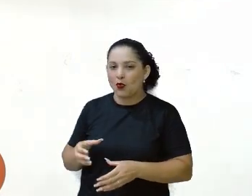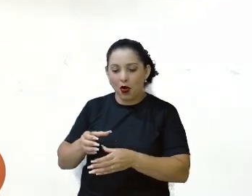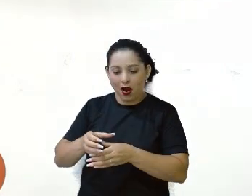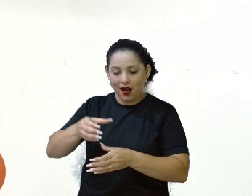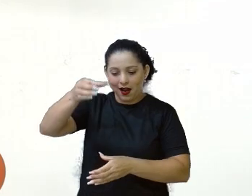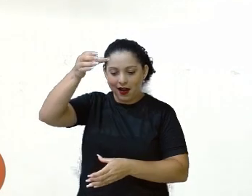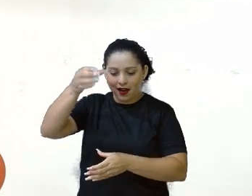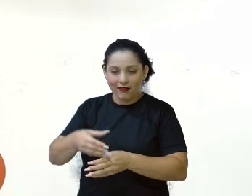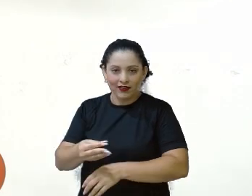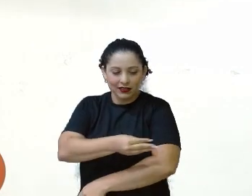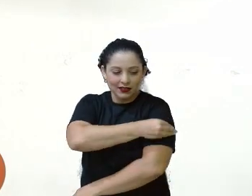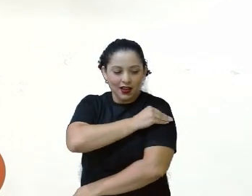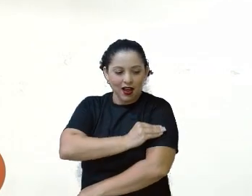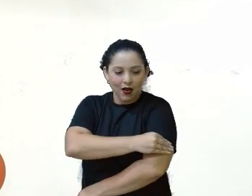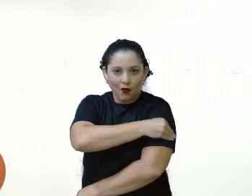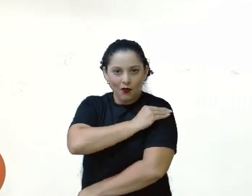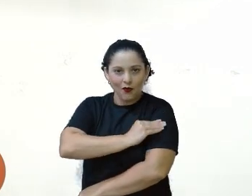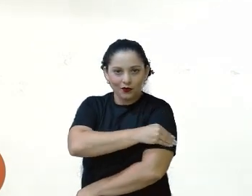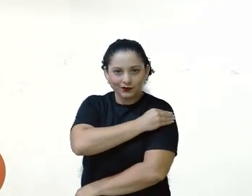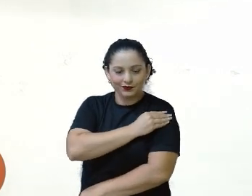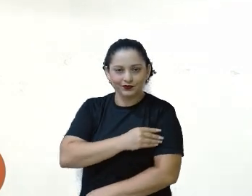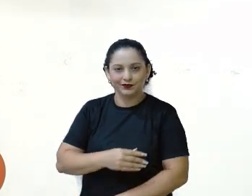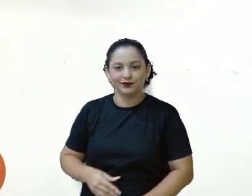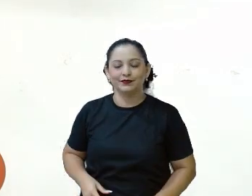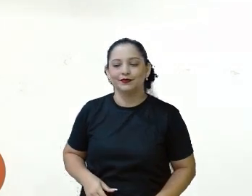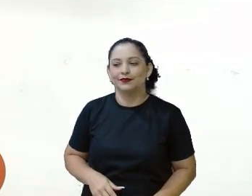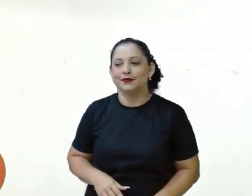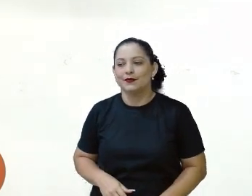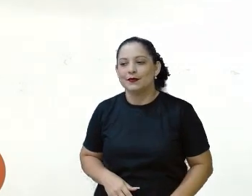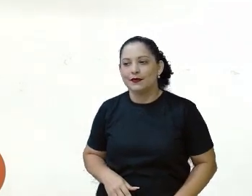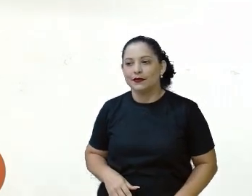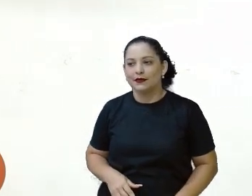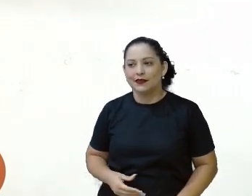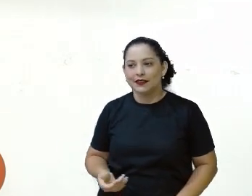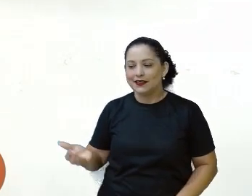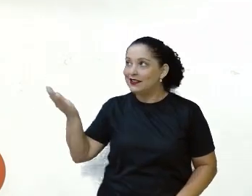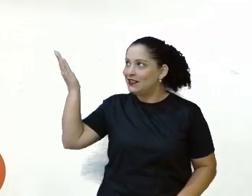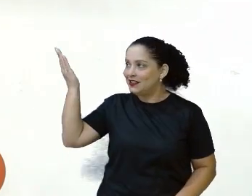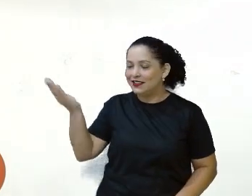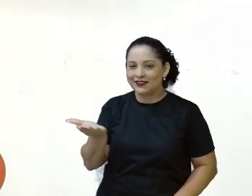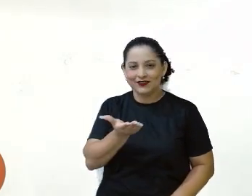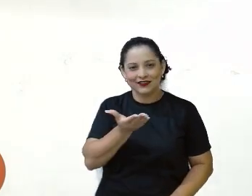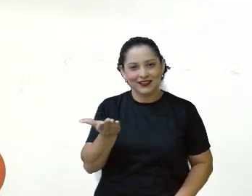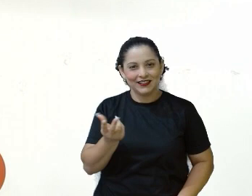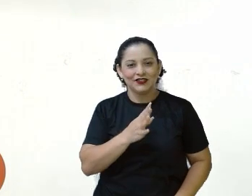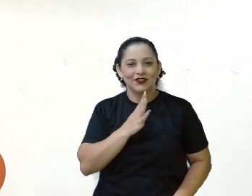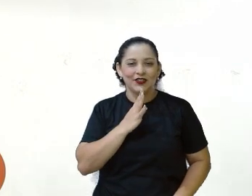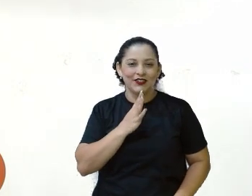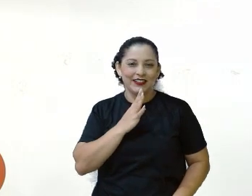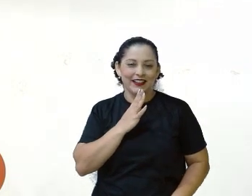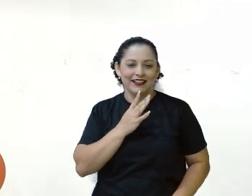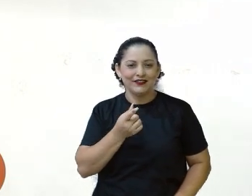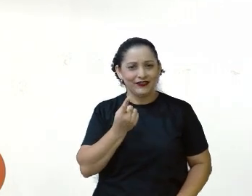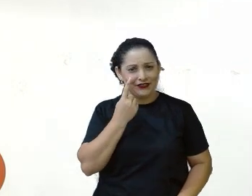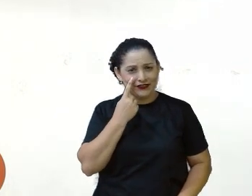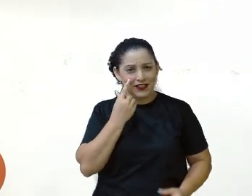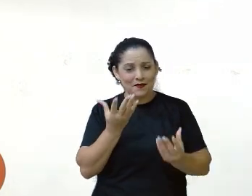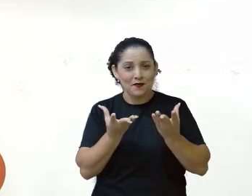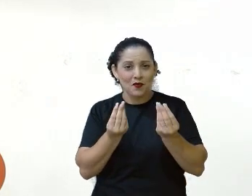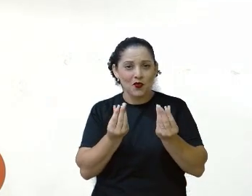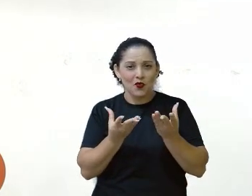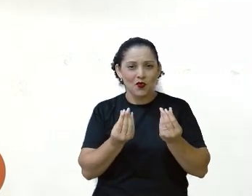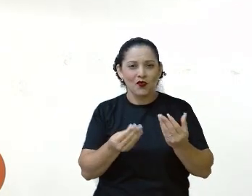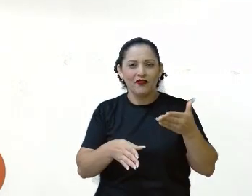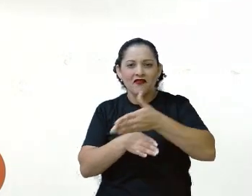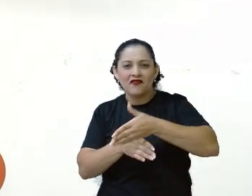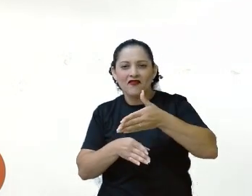de álcool líquido. Essa daqui vocês conhecem bem, essa a gente vê muito, né? Quando a gente vai